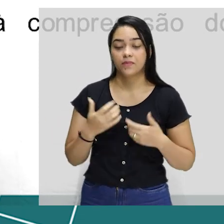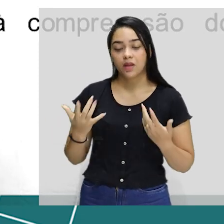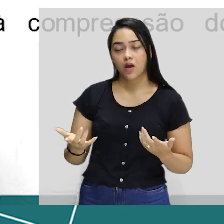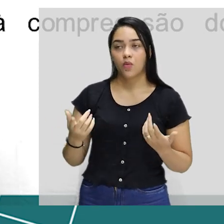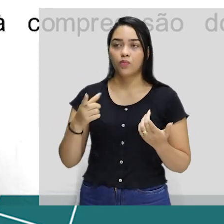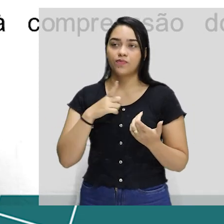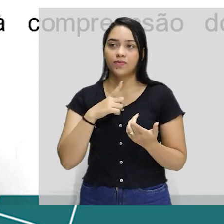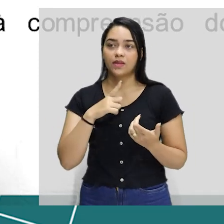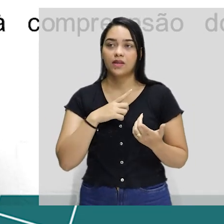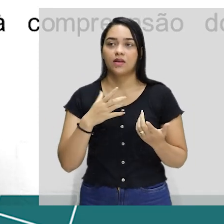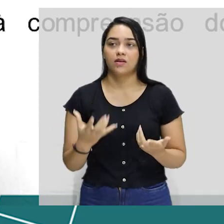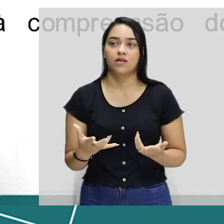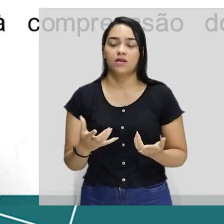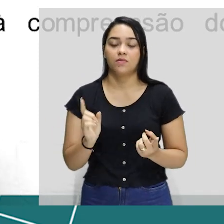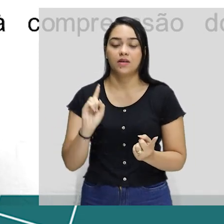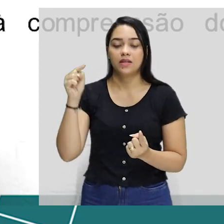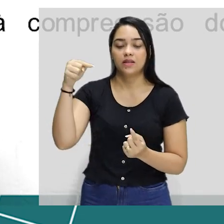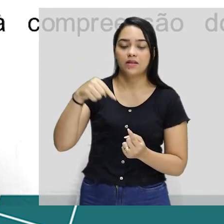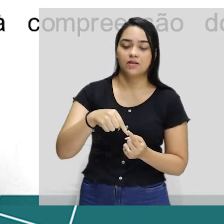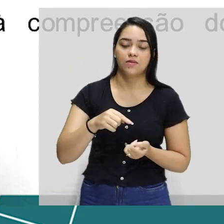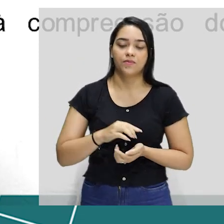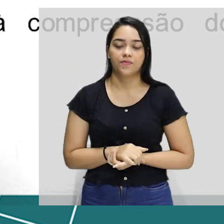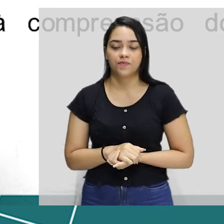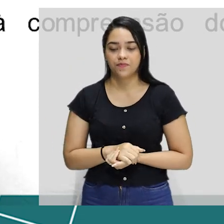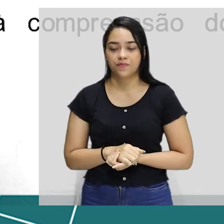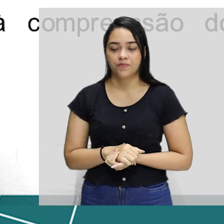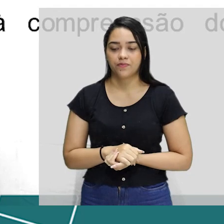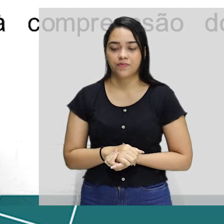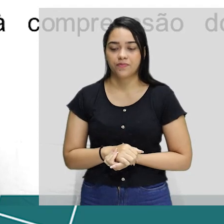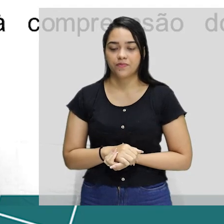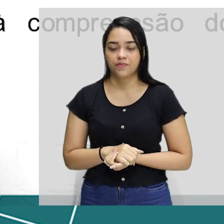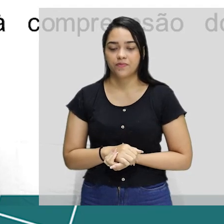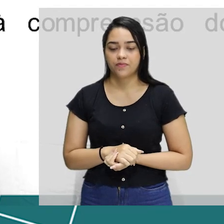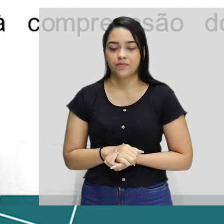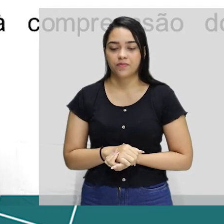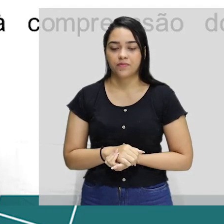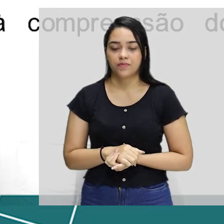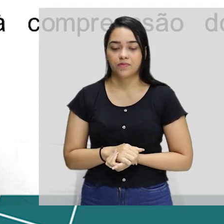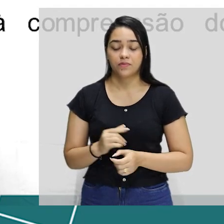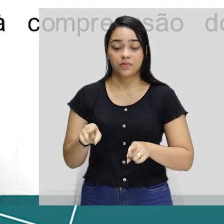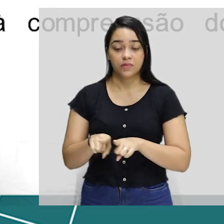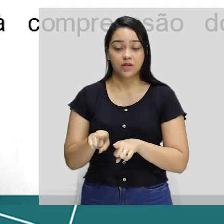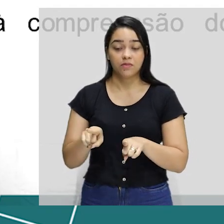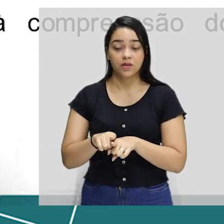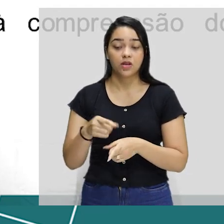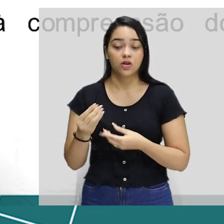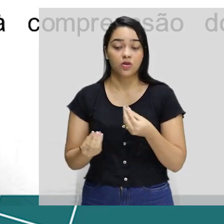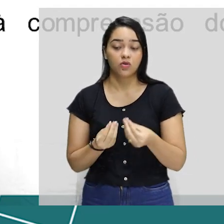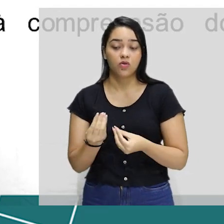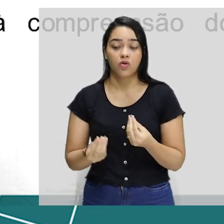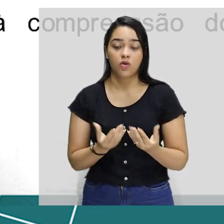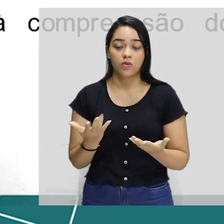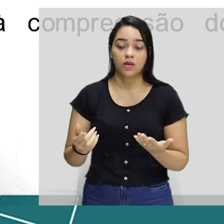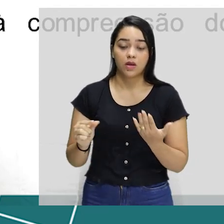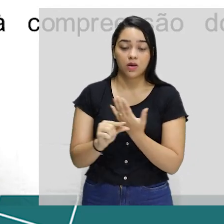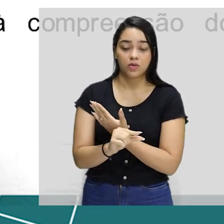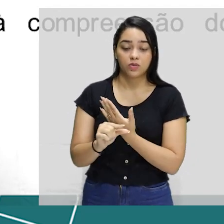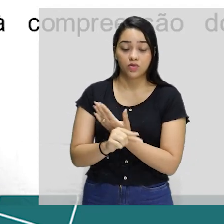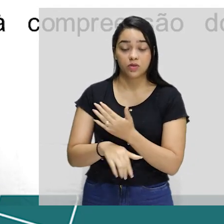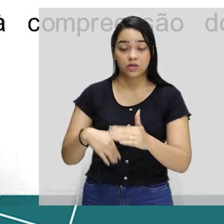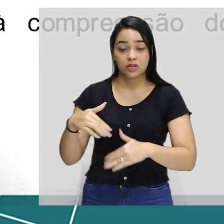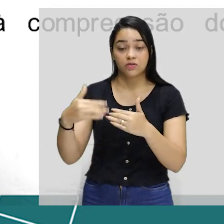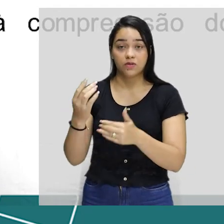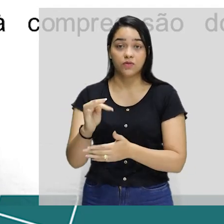eu tenho uma determinada intenção. Refere-se ao modo ou à forma como o autor constrói